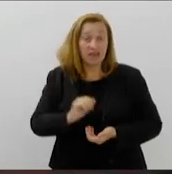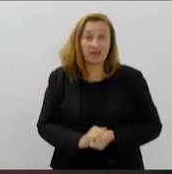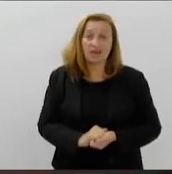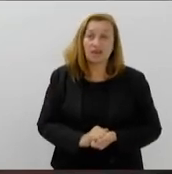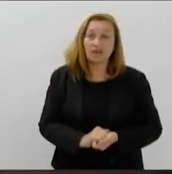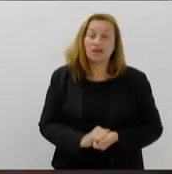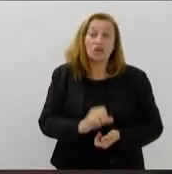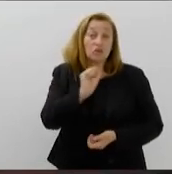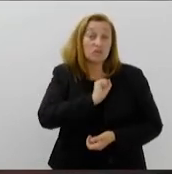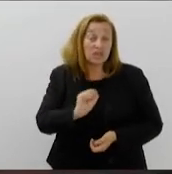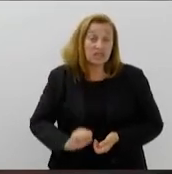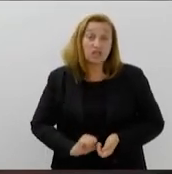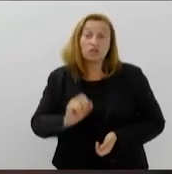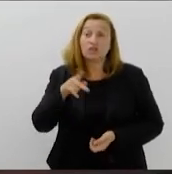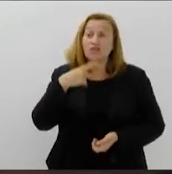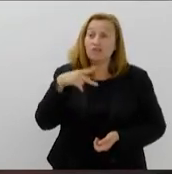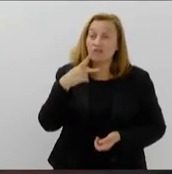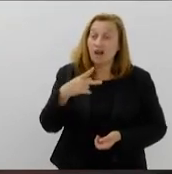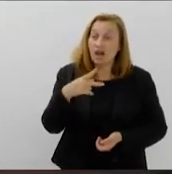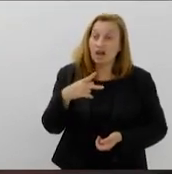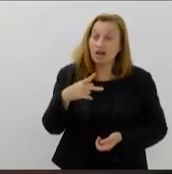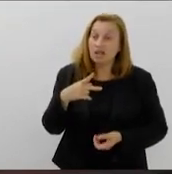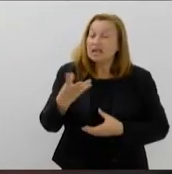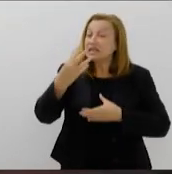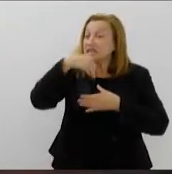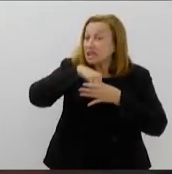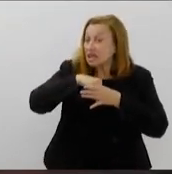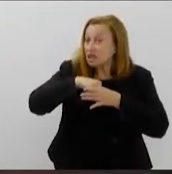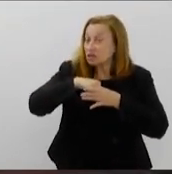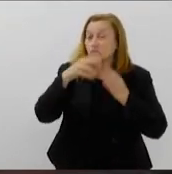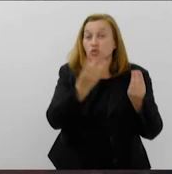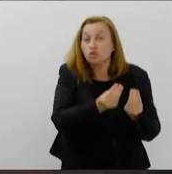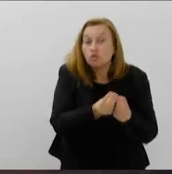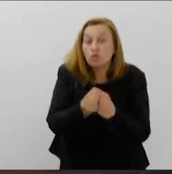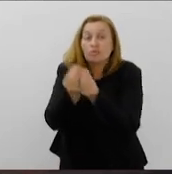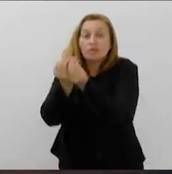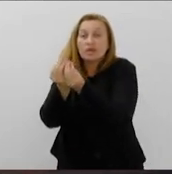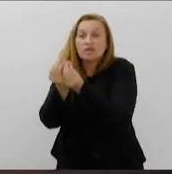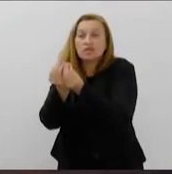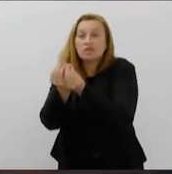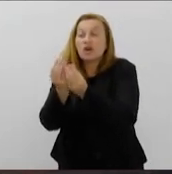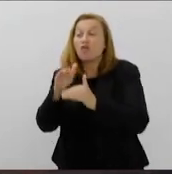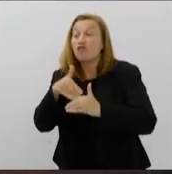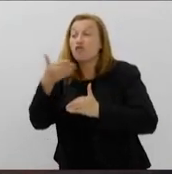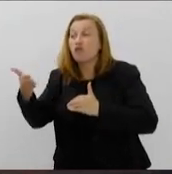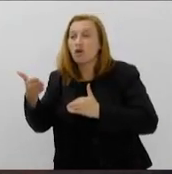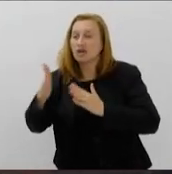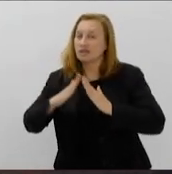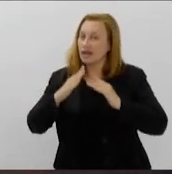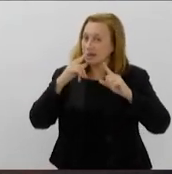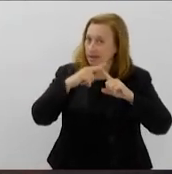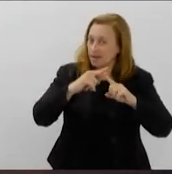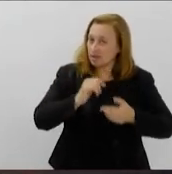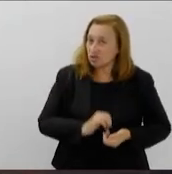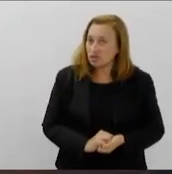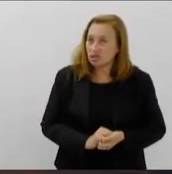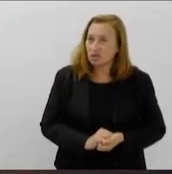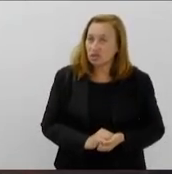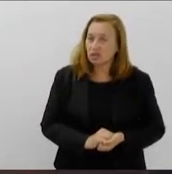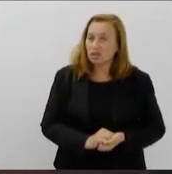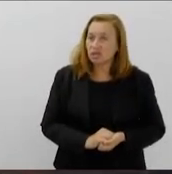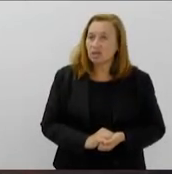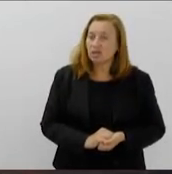que um sacerdote diz, tanto dentro de uma missa quanto fora de uma missa,